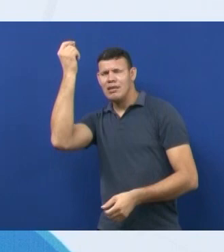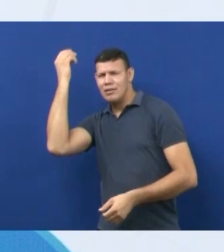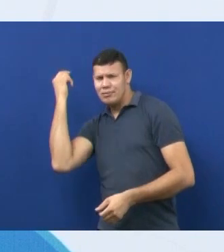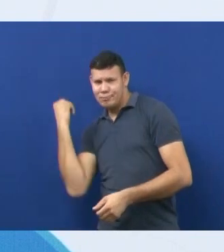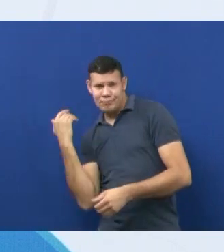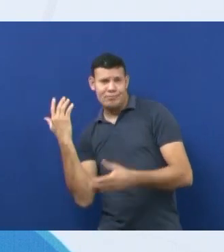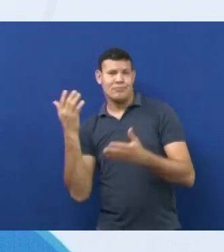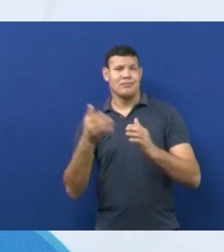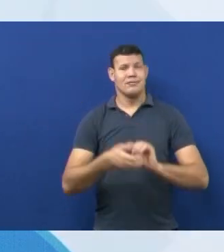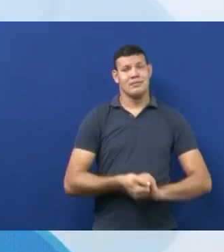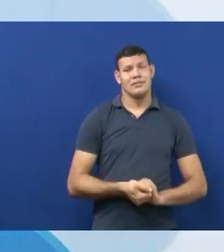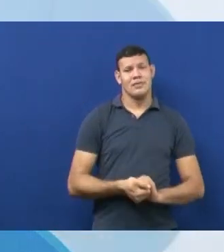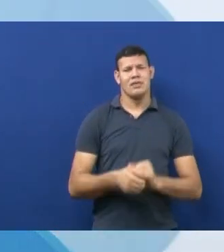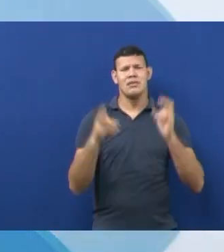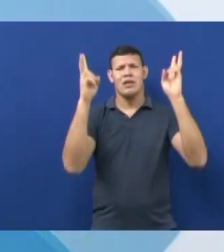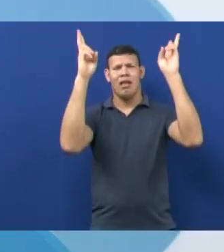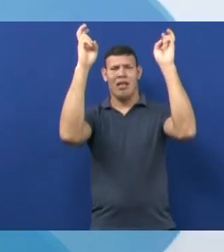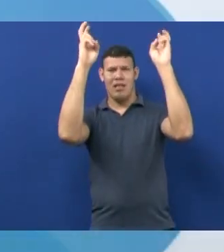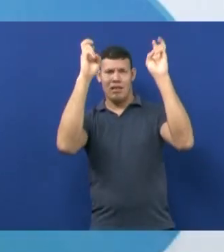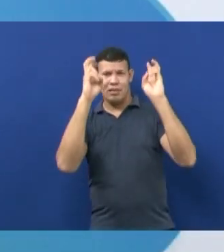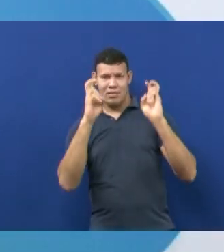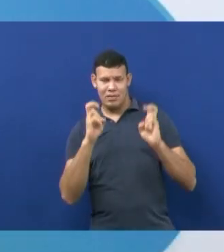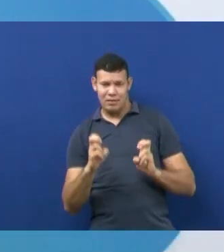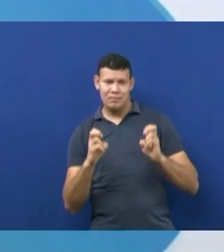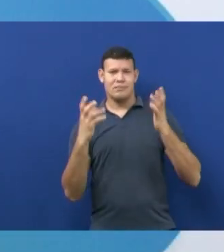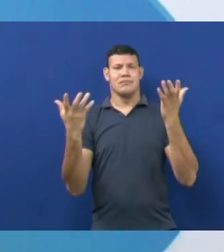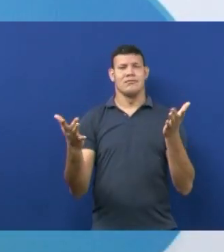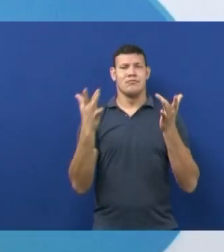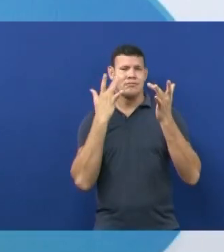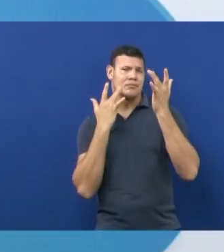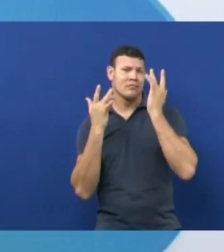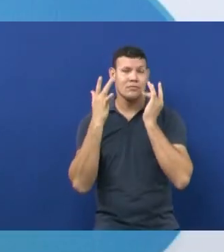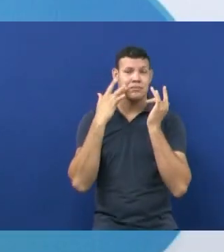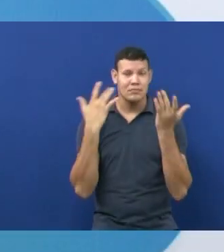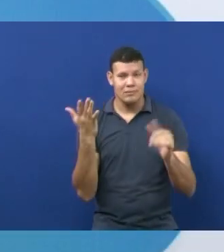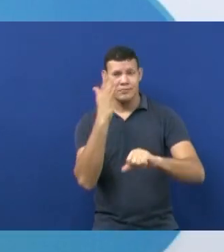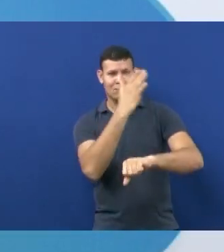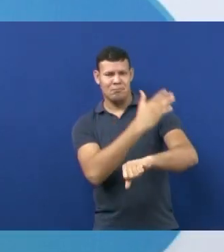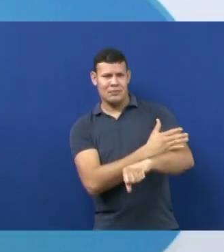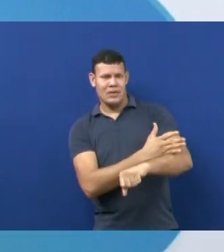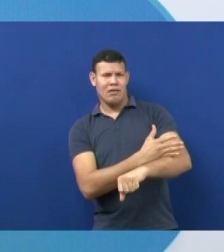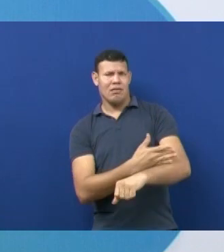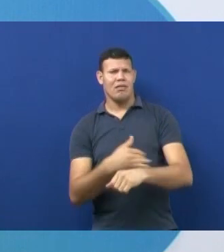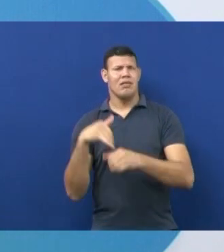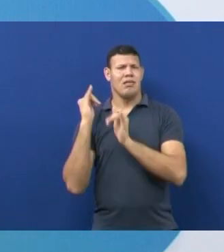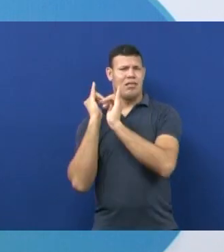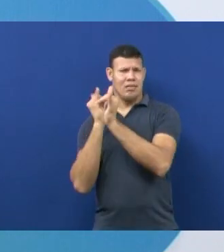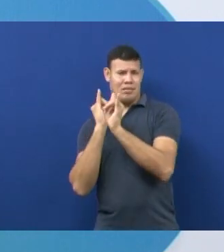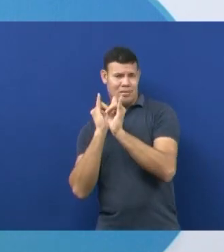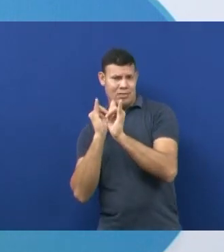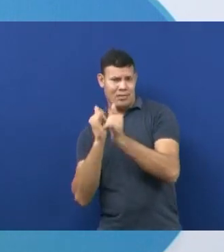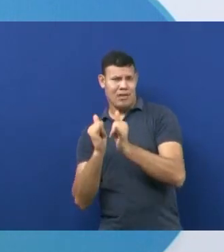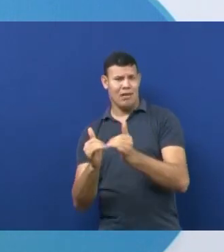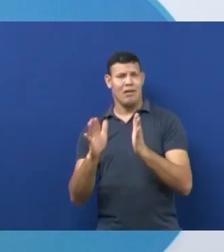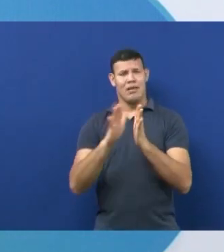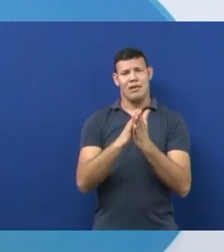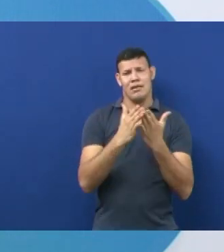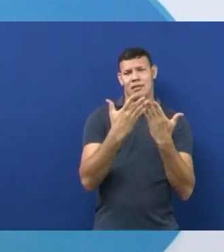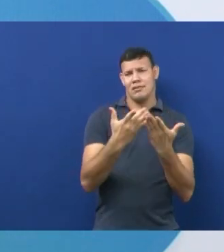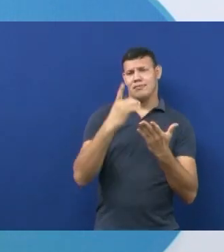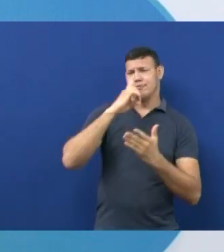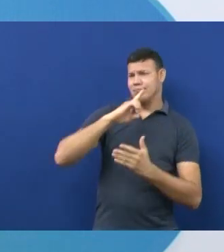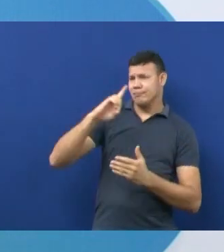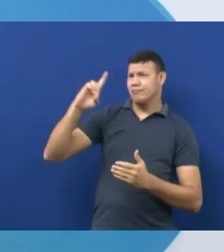medieval. Os temas das peças teatrais que contavam nessa época eram as histórias da Bíblia, como a famosa Paixão